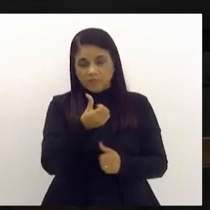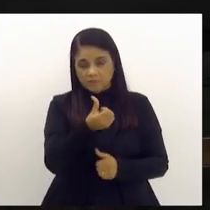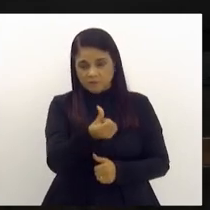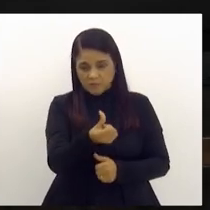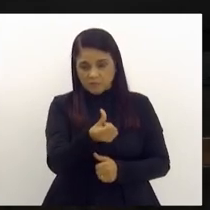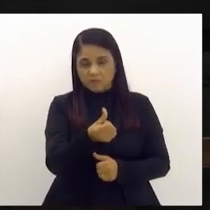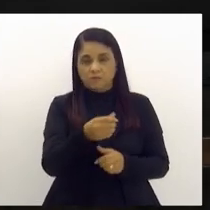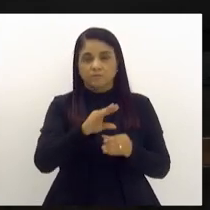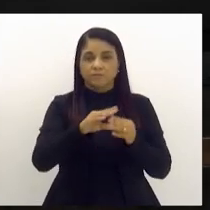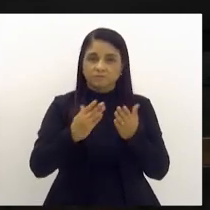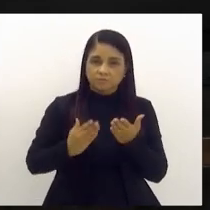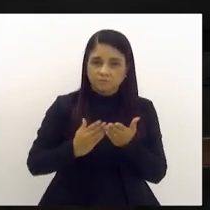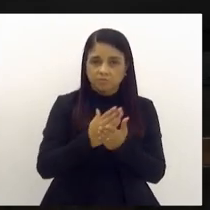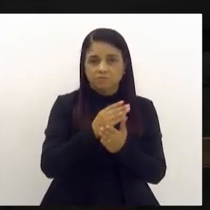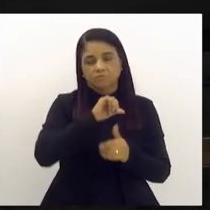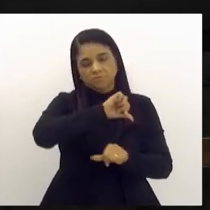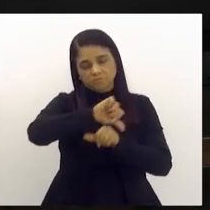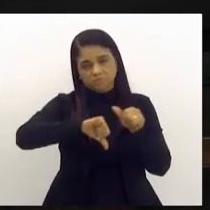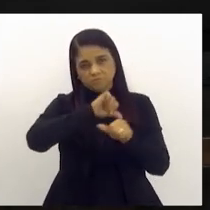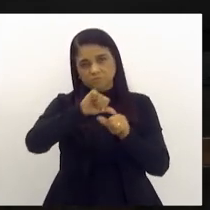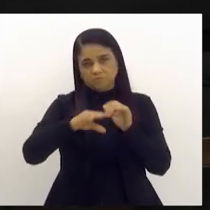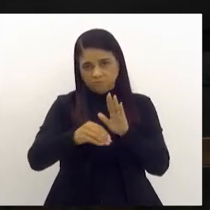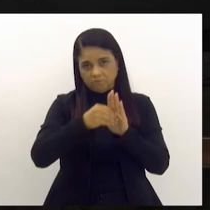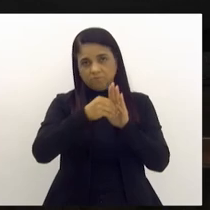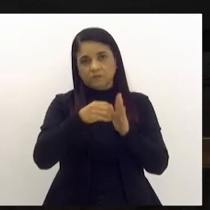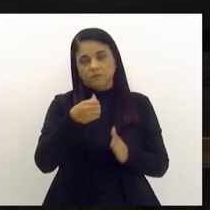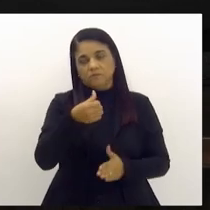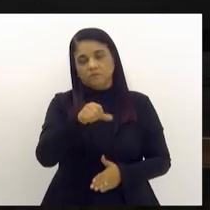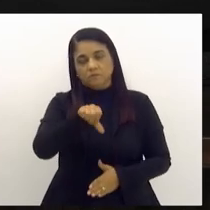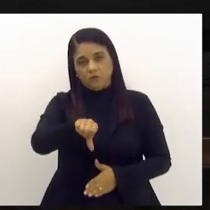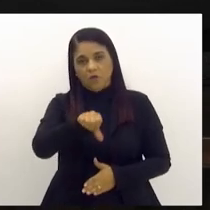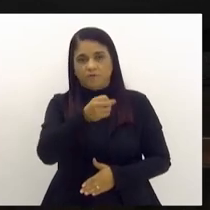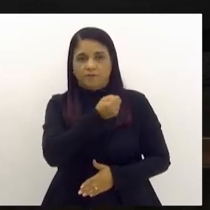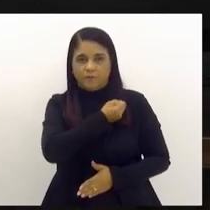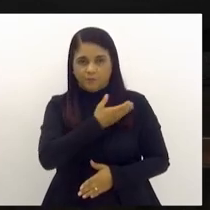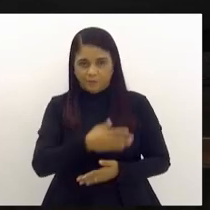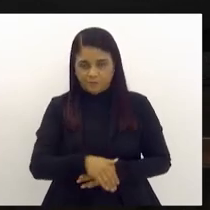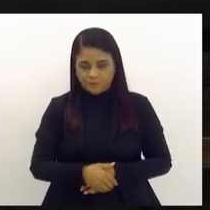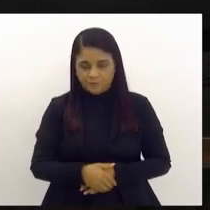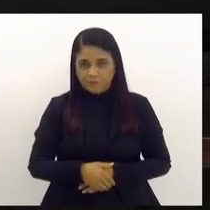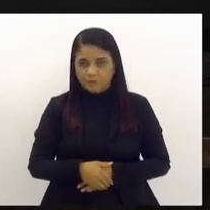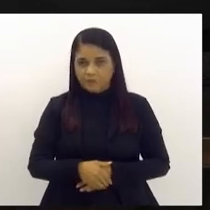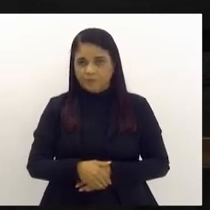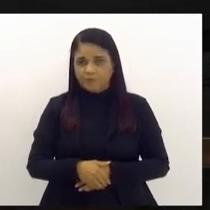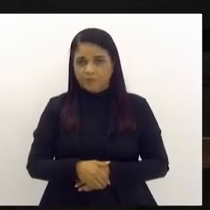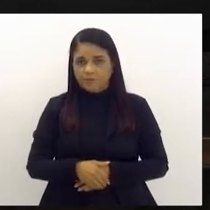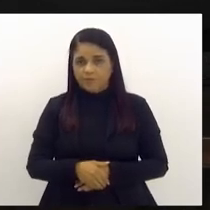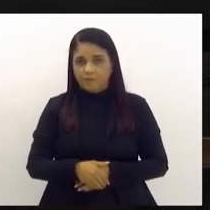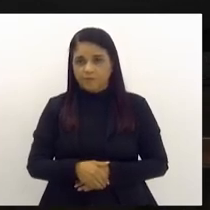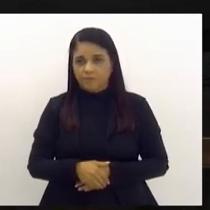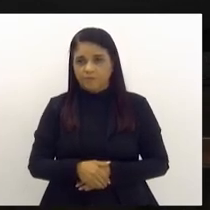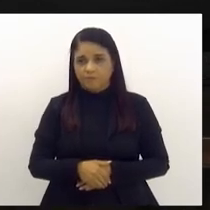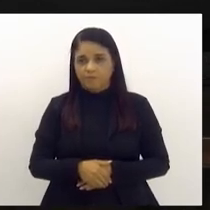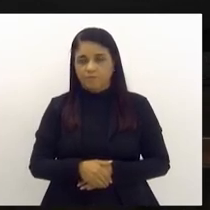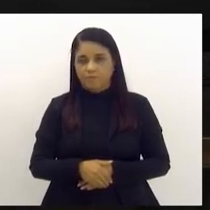e aprovação da emenda modificativa número 9. Já vai um galinho?